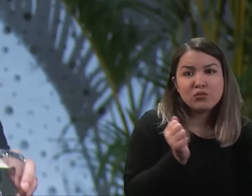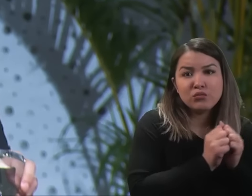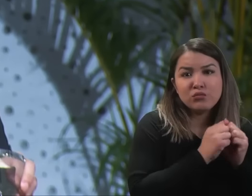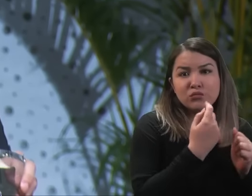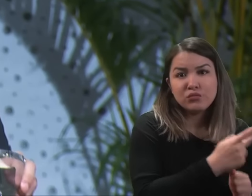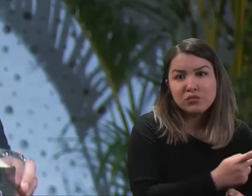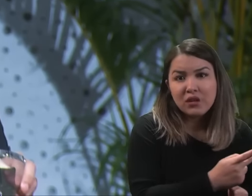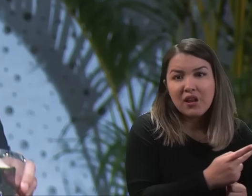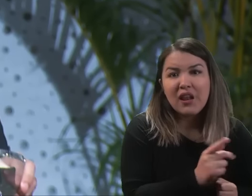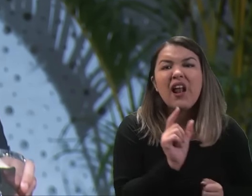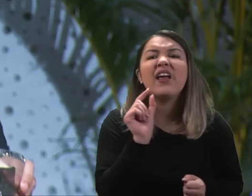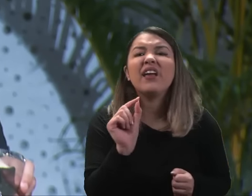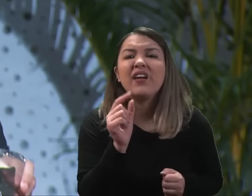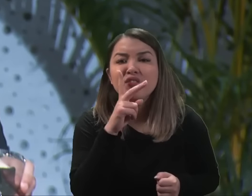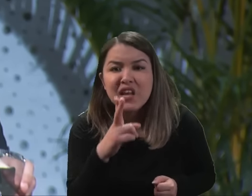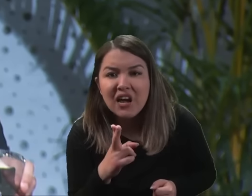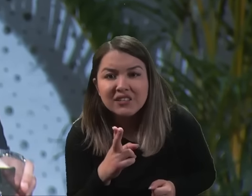venceu.